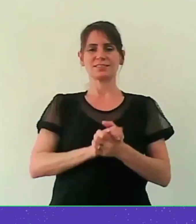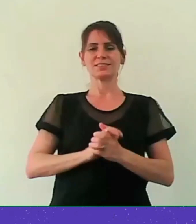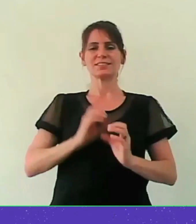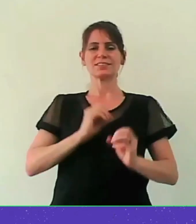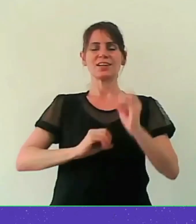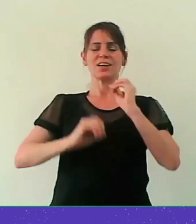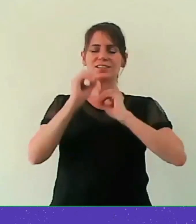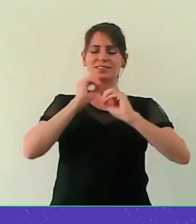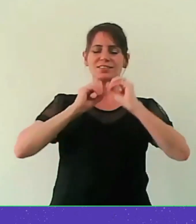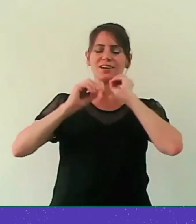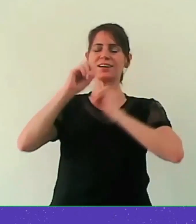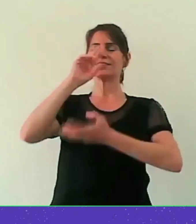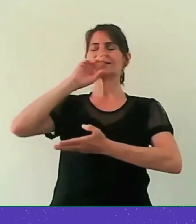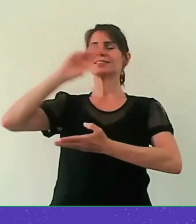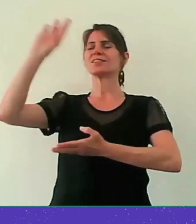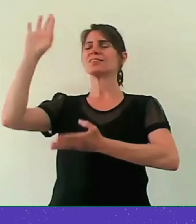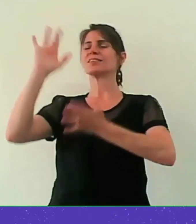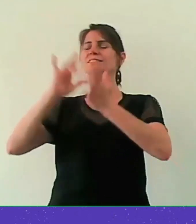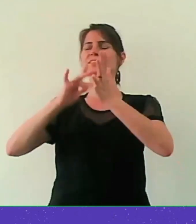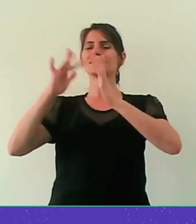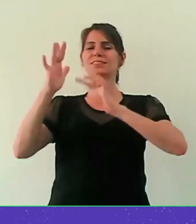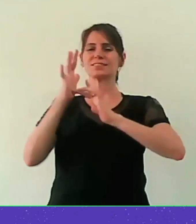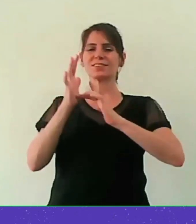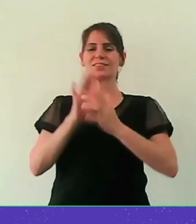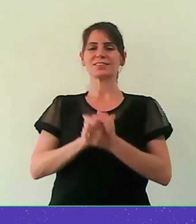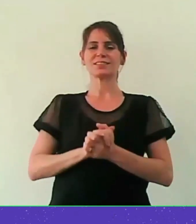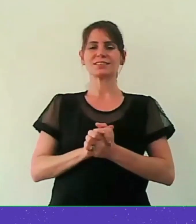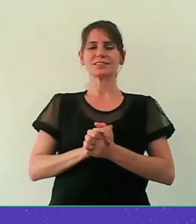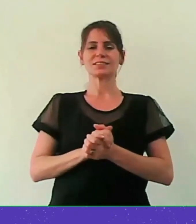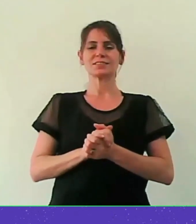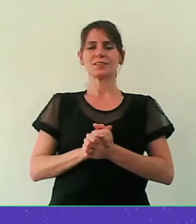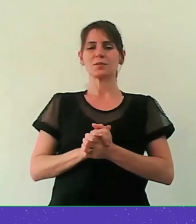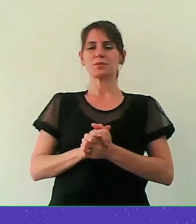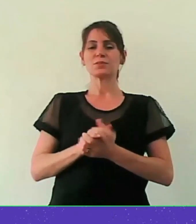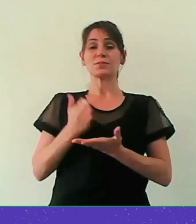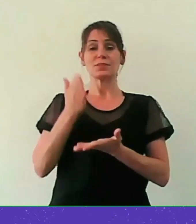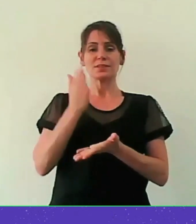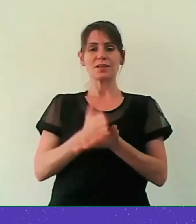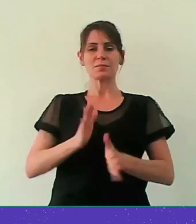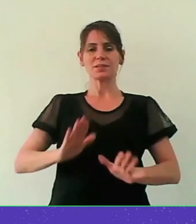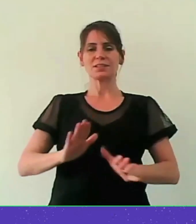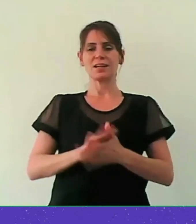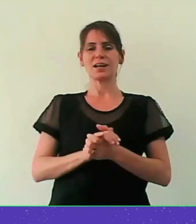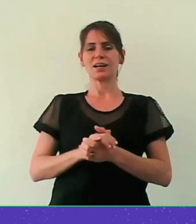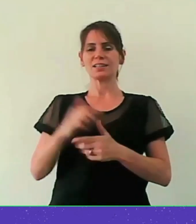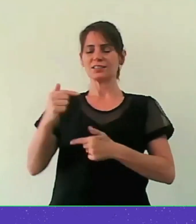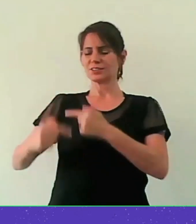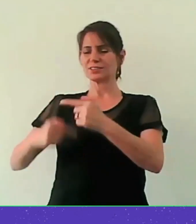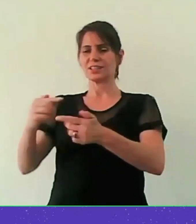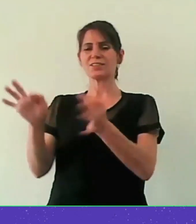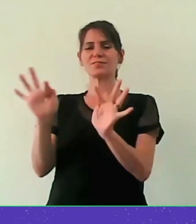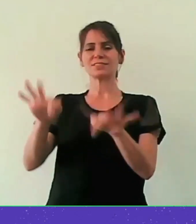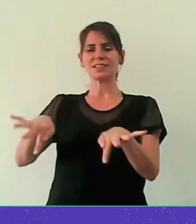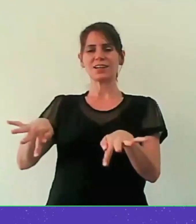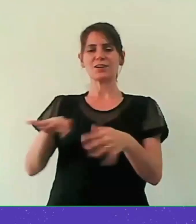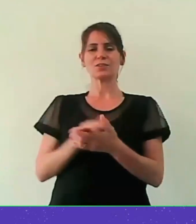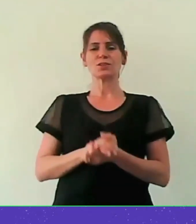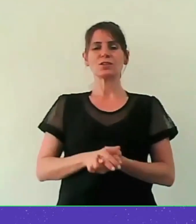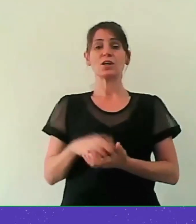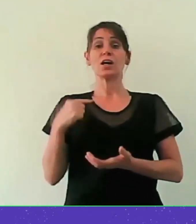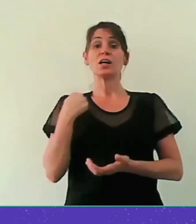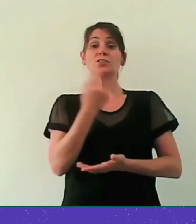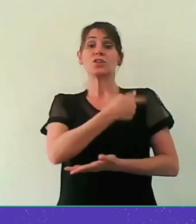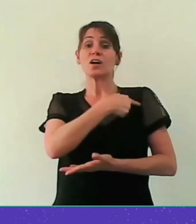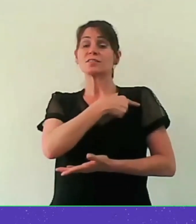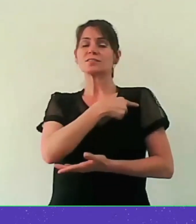Jesus, vamos concluir essa era, geração final. Nós não